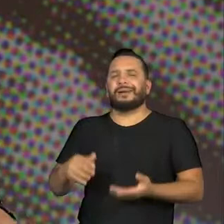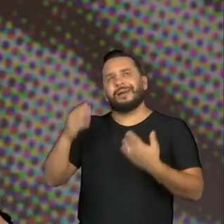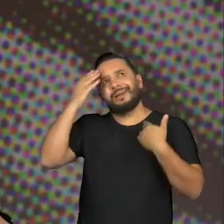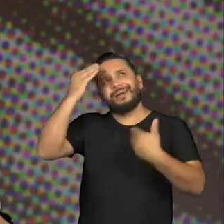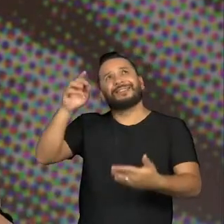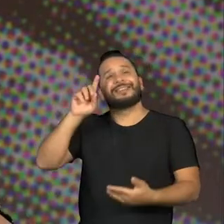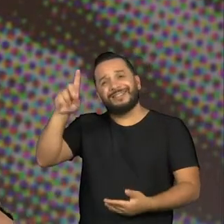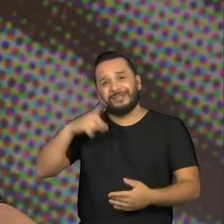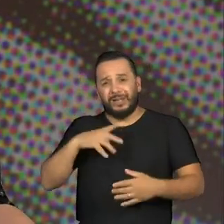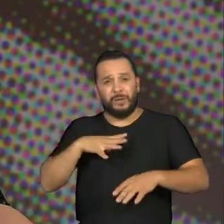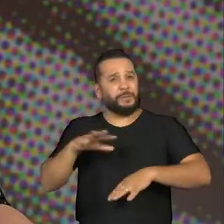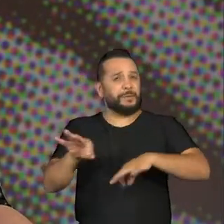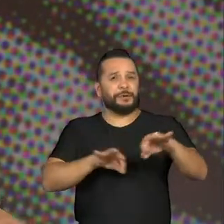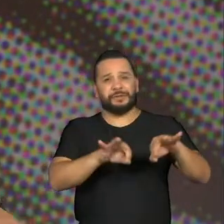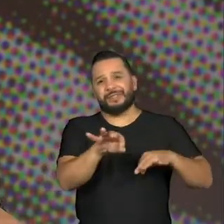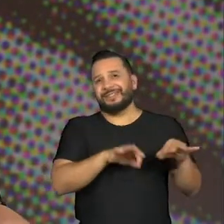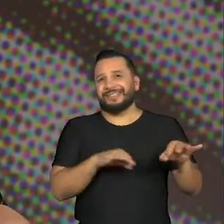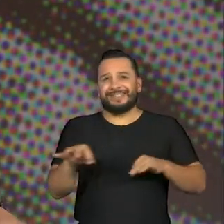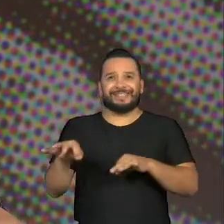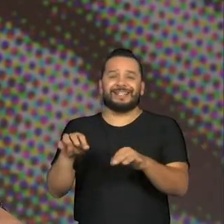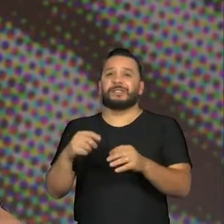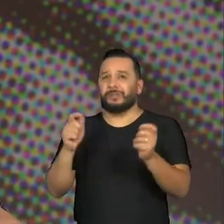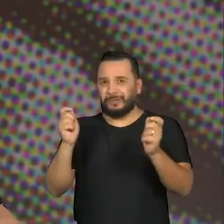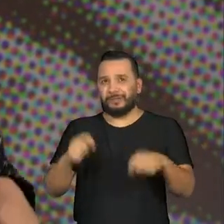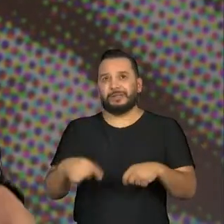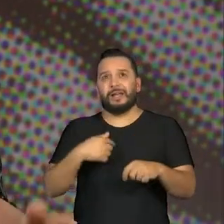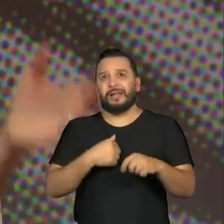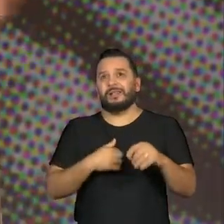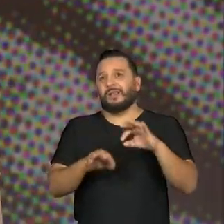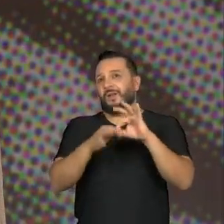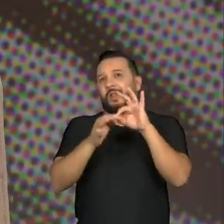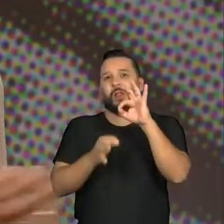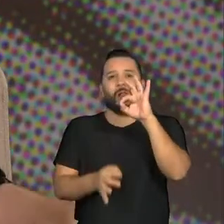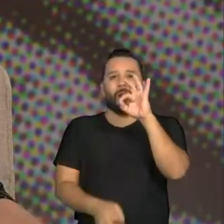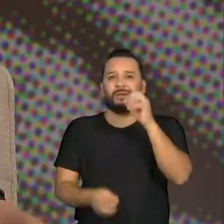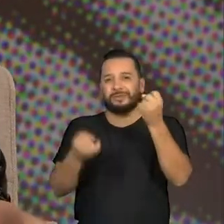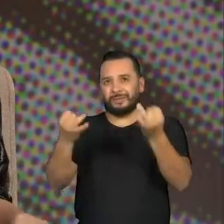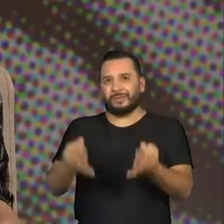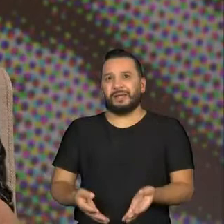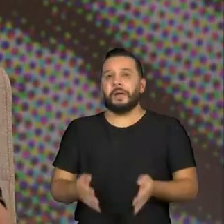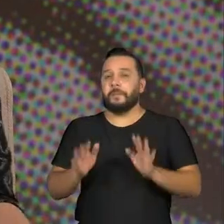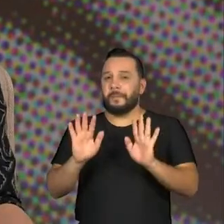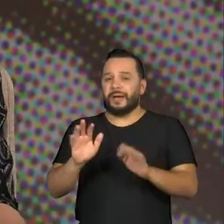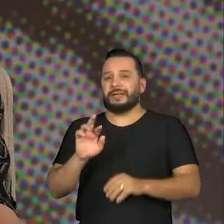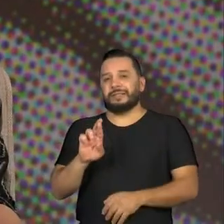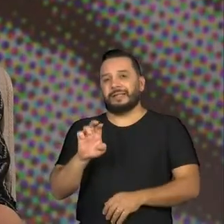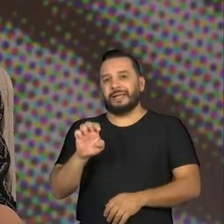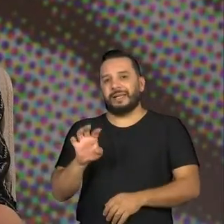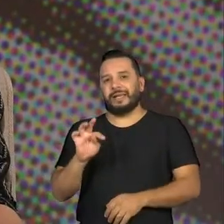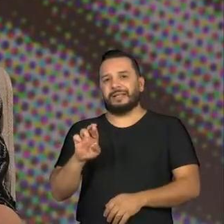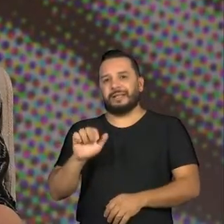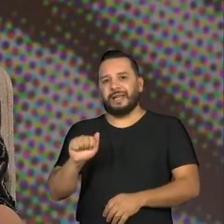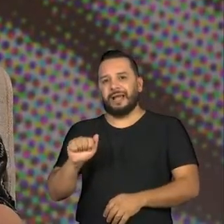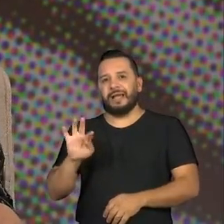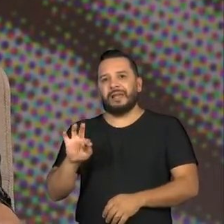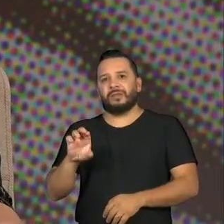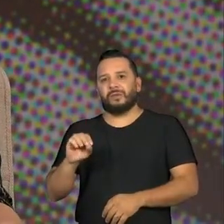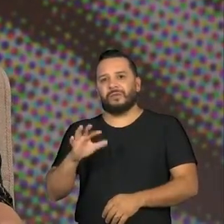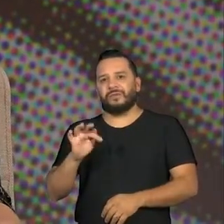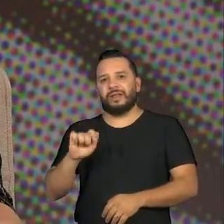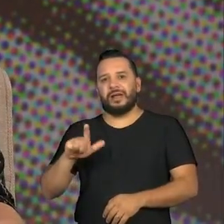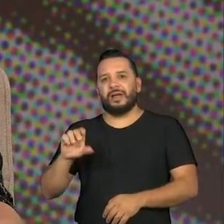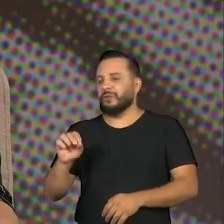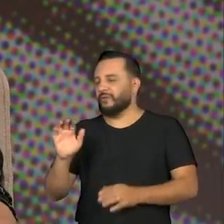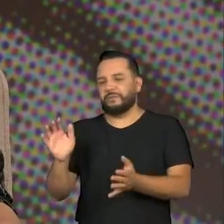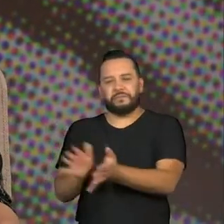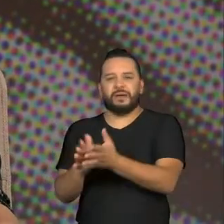tenho muitos projetos que eu poderia falar um programa inteiro só deles. Mas é que o retrato falado foi incrível mesmo. E aí eu não